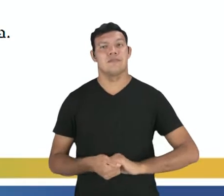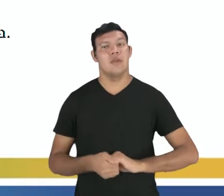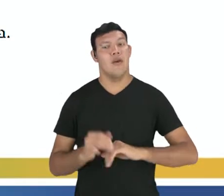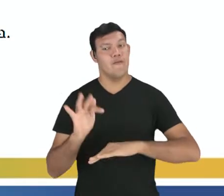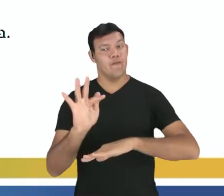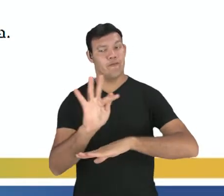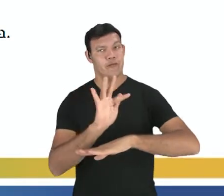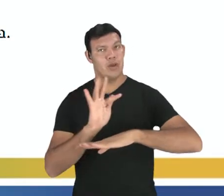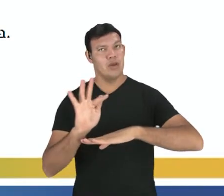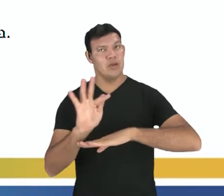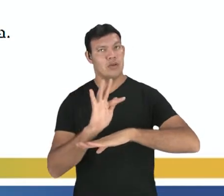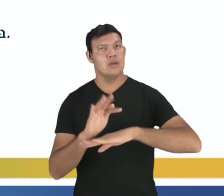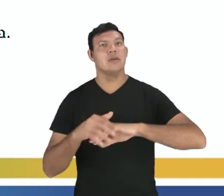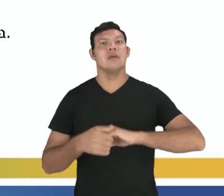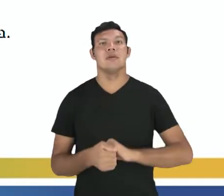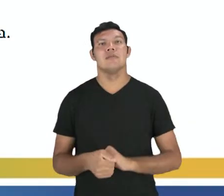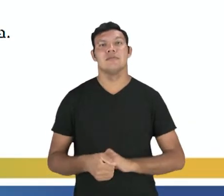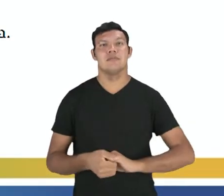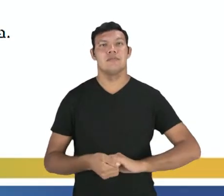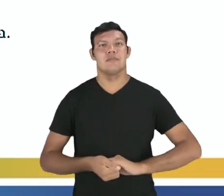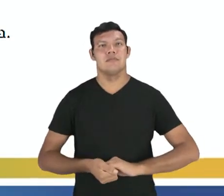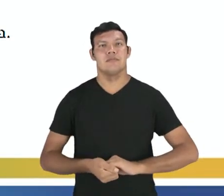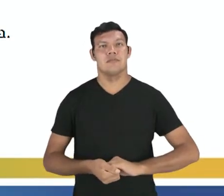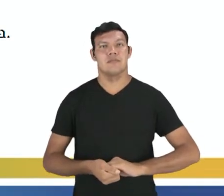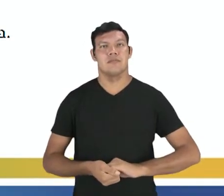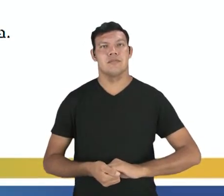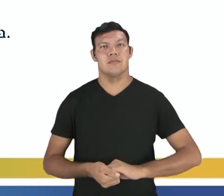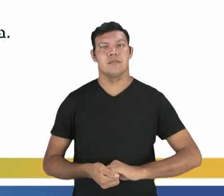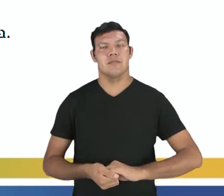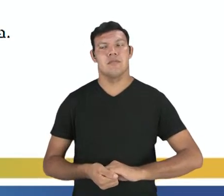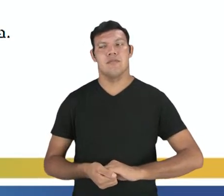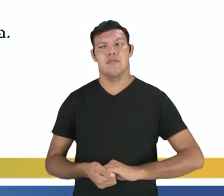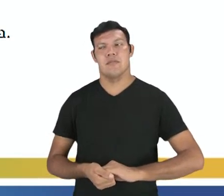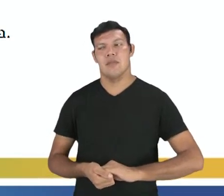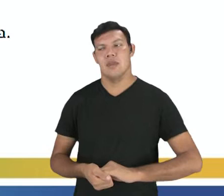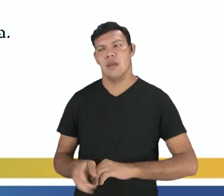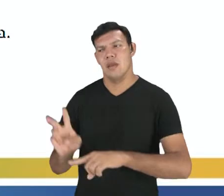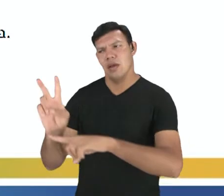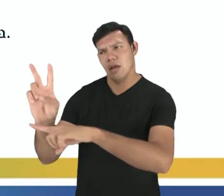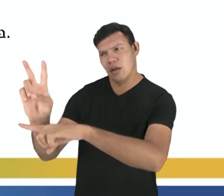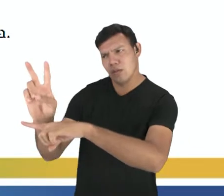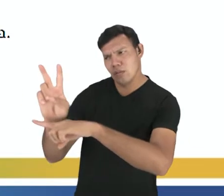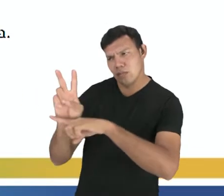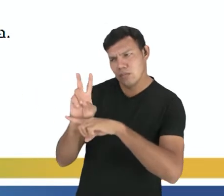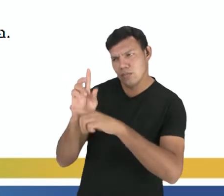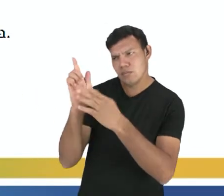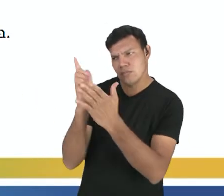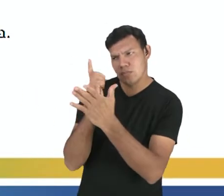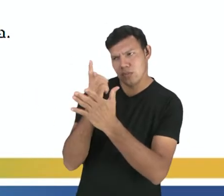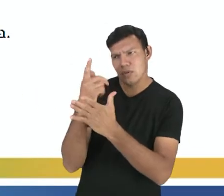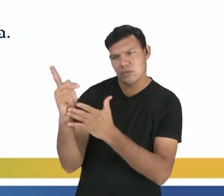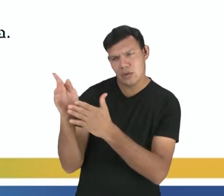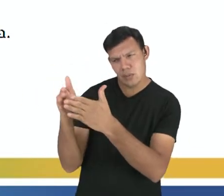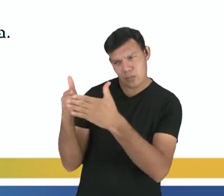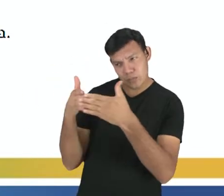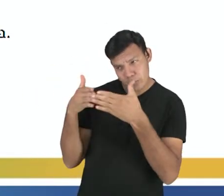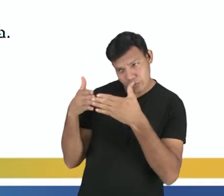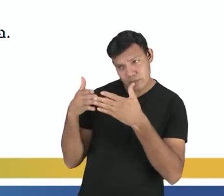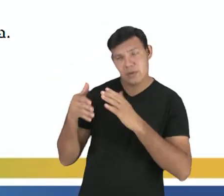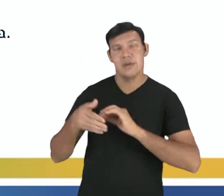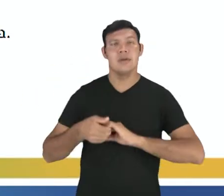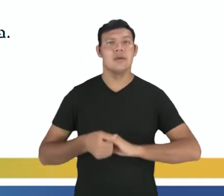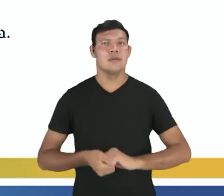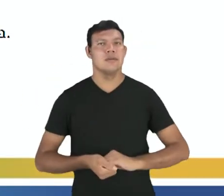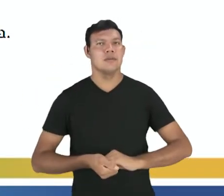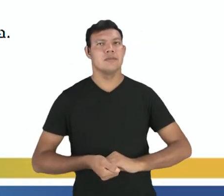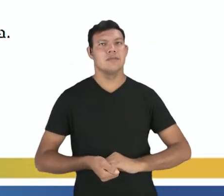formal. Por exemplo, can you lend me this book? Você pode me emprestar este livro? Você poderia me emprestar este livro?